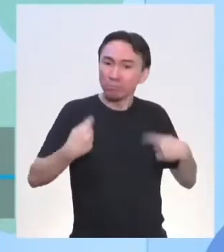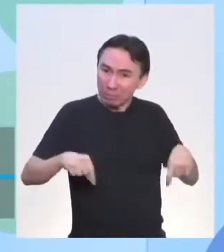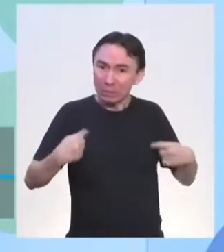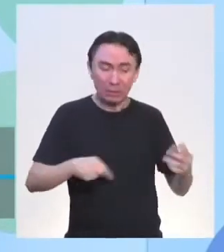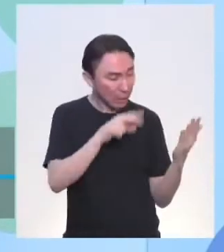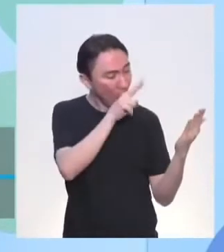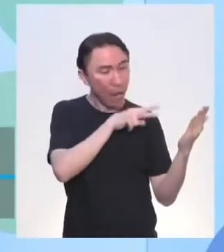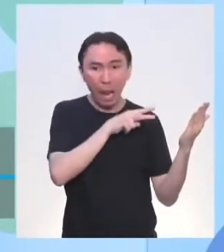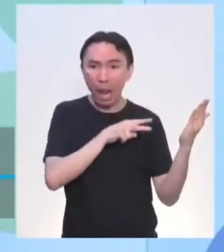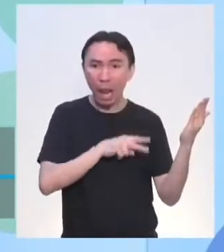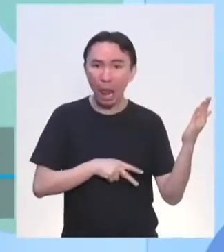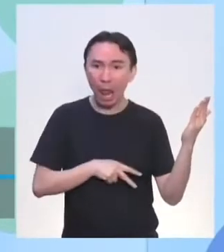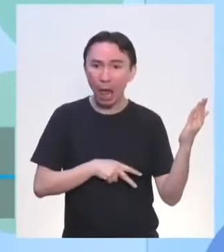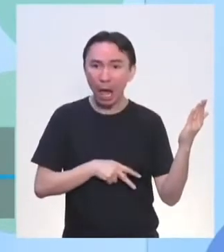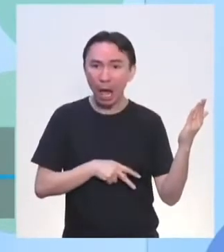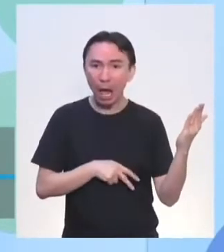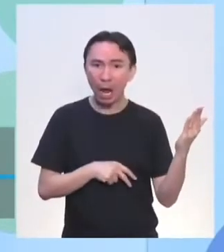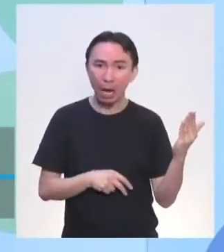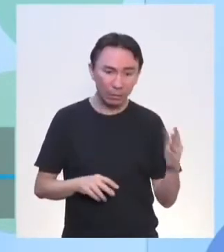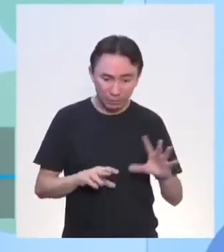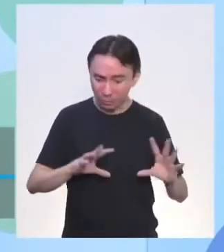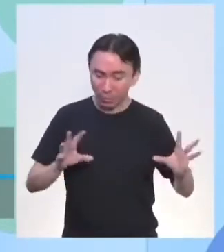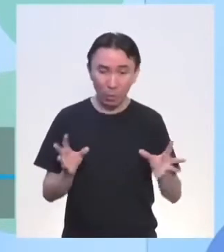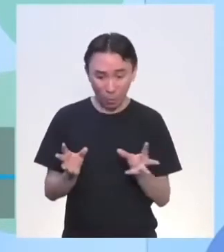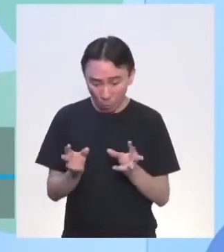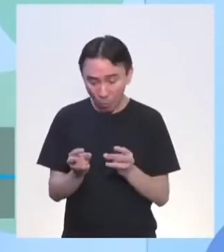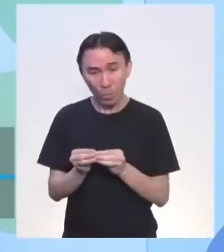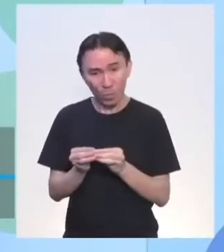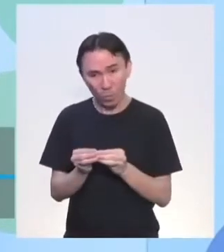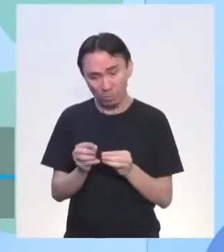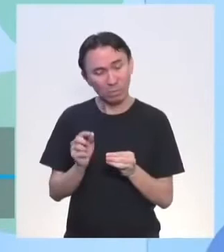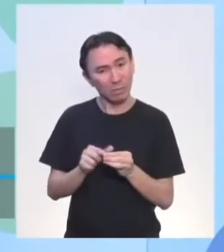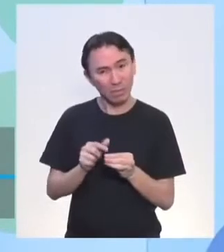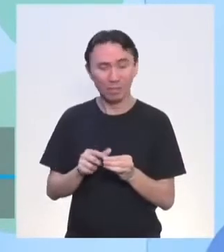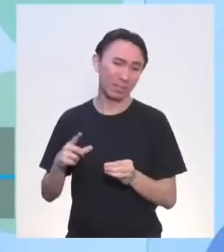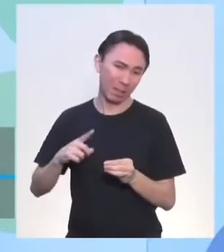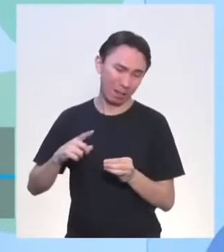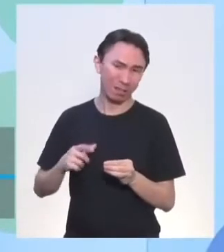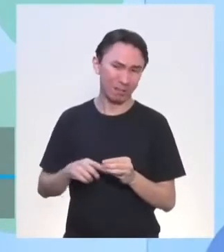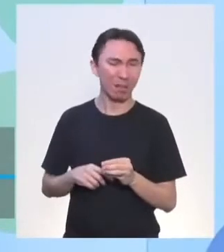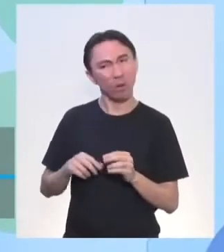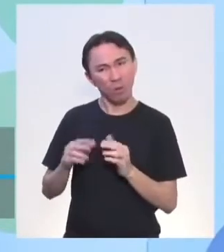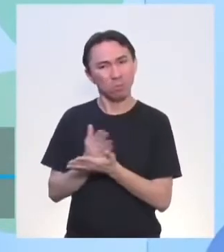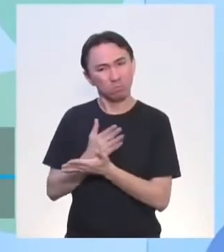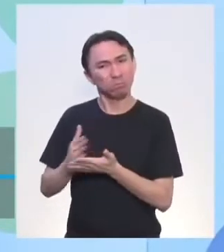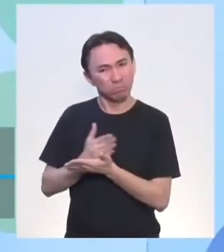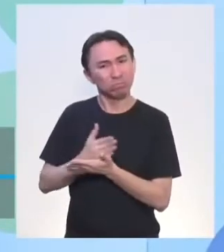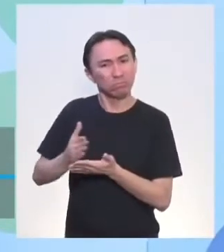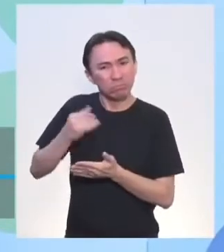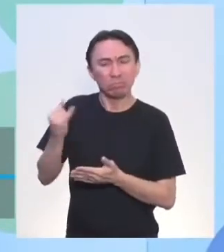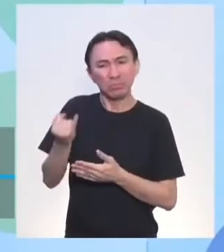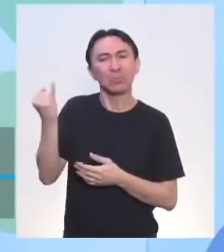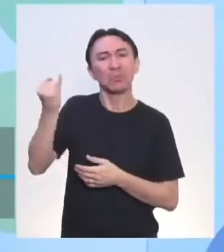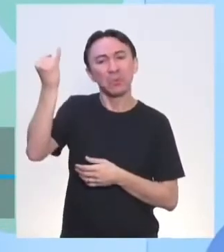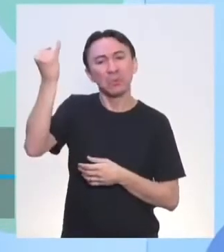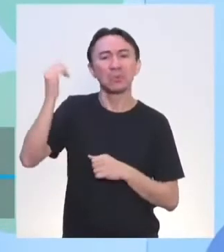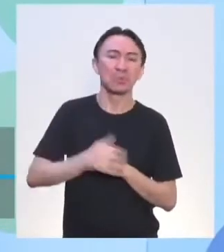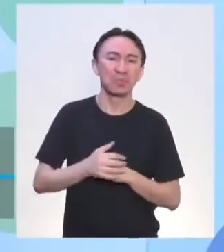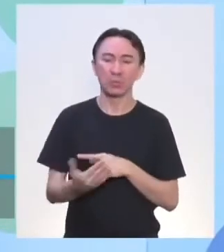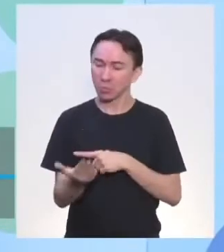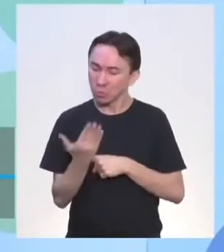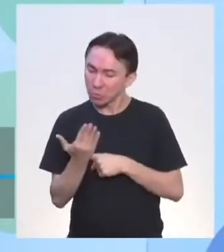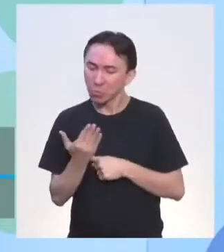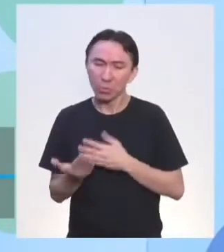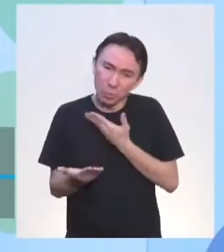ler o texto original. O resumo, ele tem importâncias peculiares, né? Como essas que foi passada, para fazer um estudo, para fazer